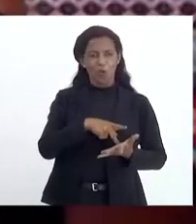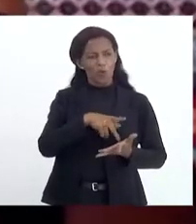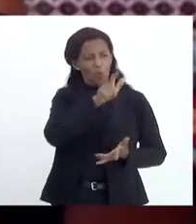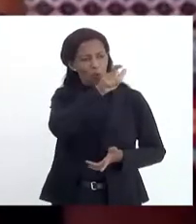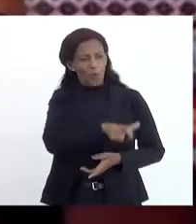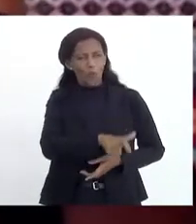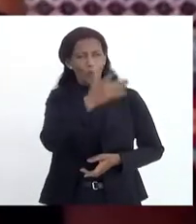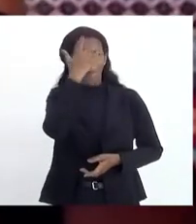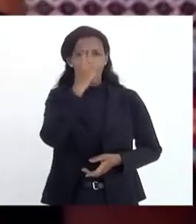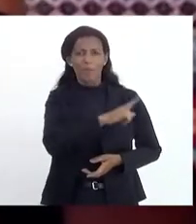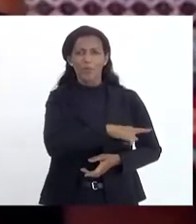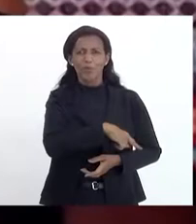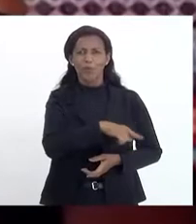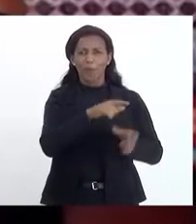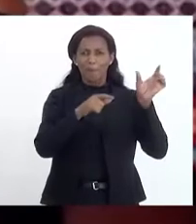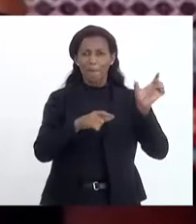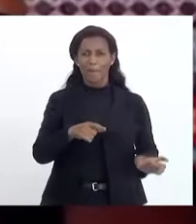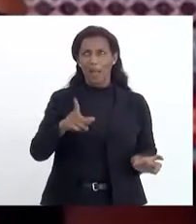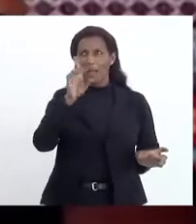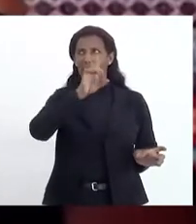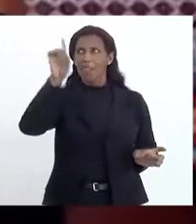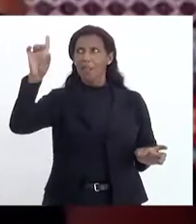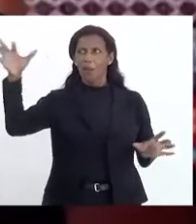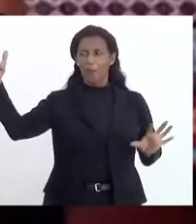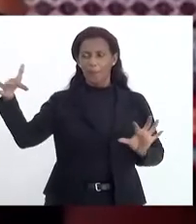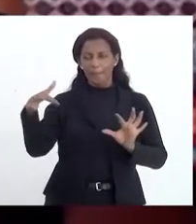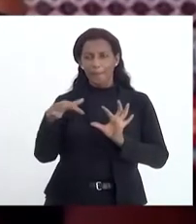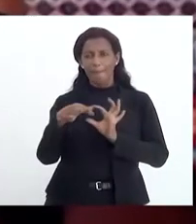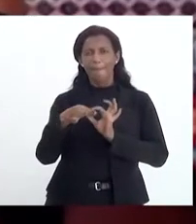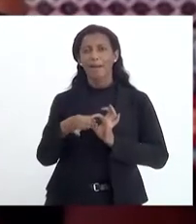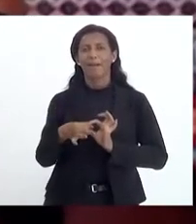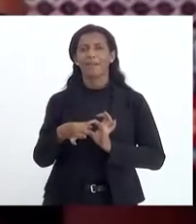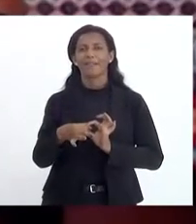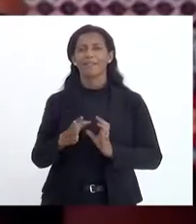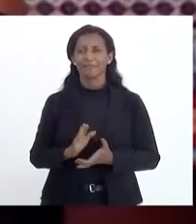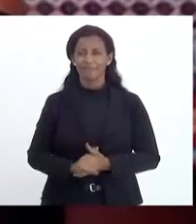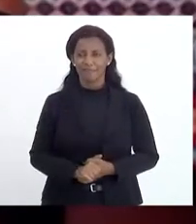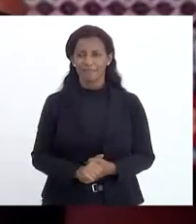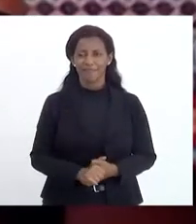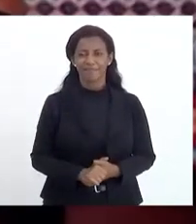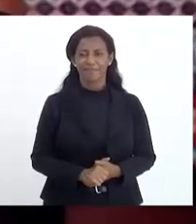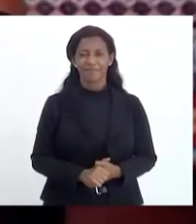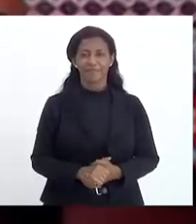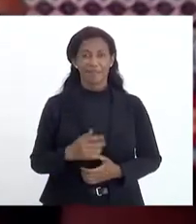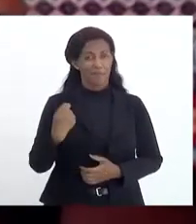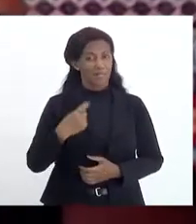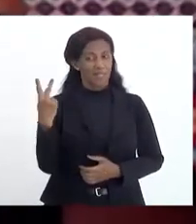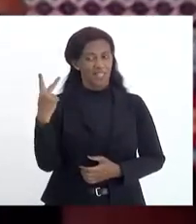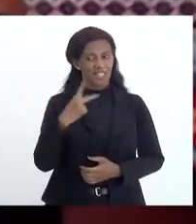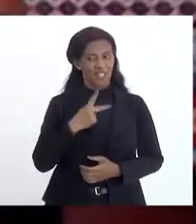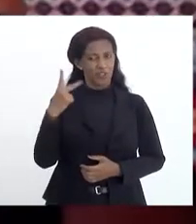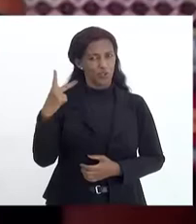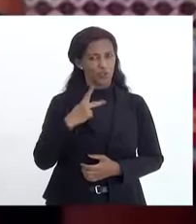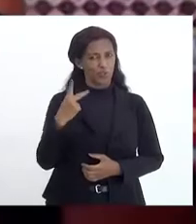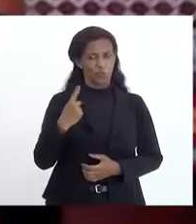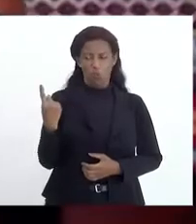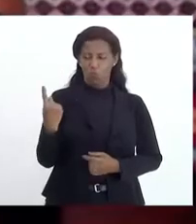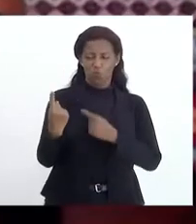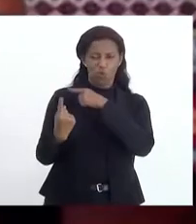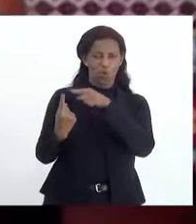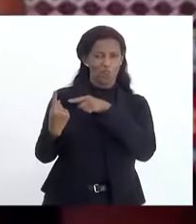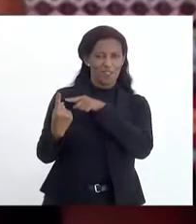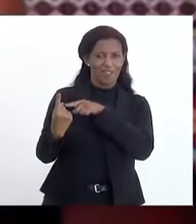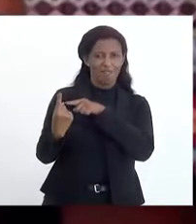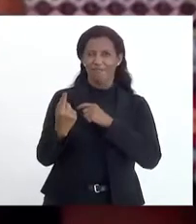Né? É isso. Com a haste horizontal. Então, tem que ter as duas. Uma coisa só não dá